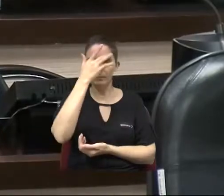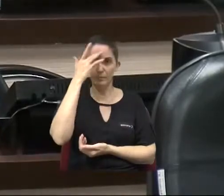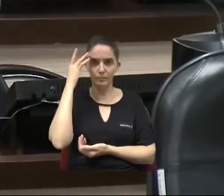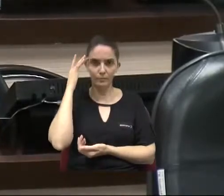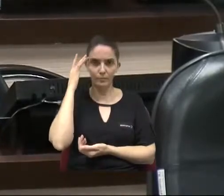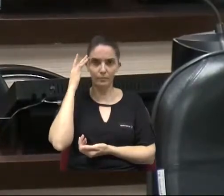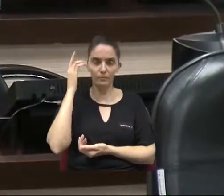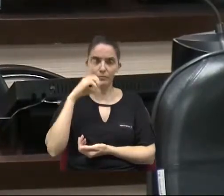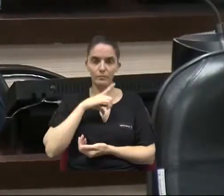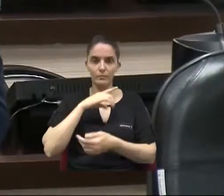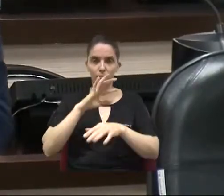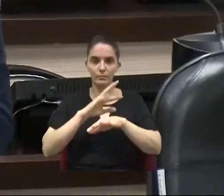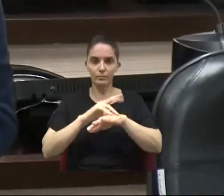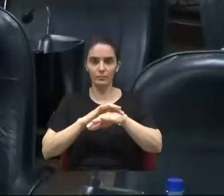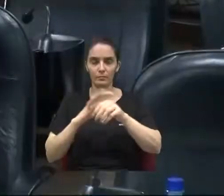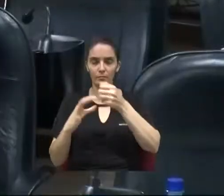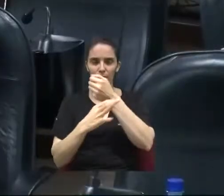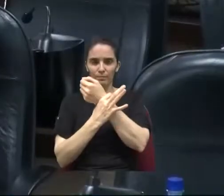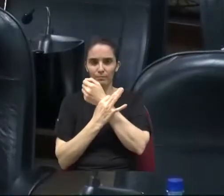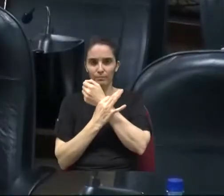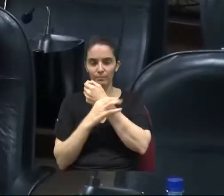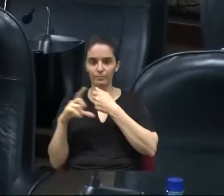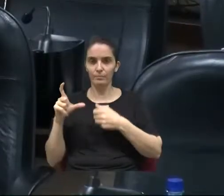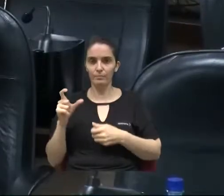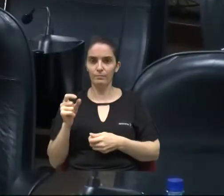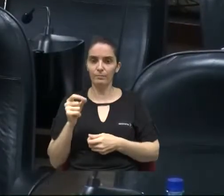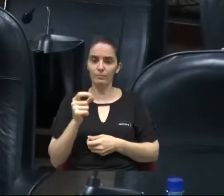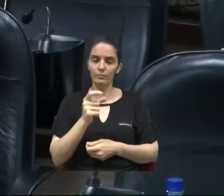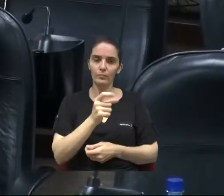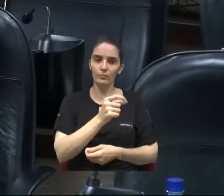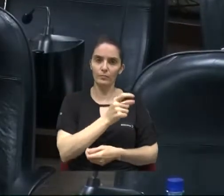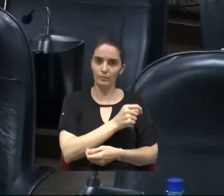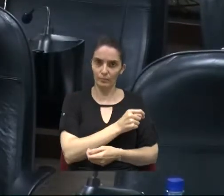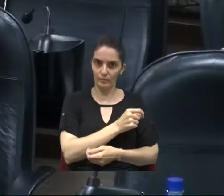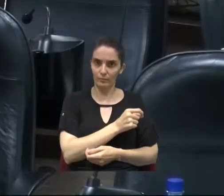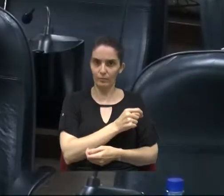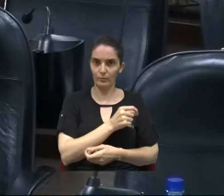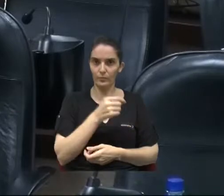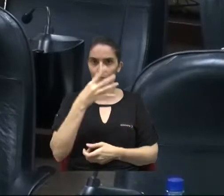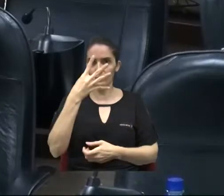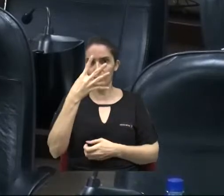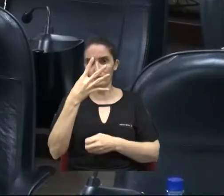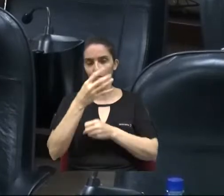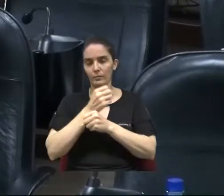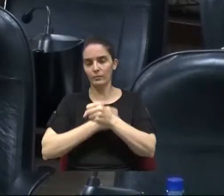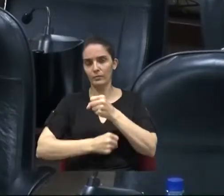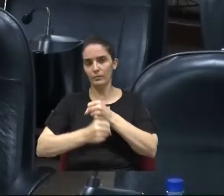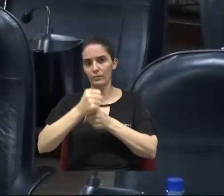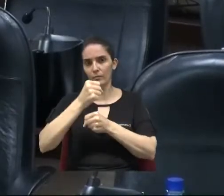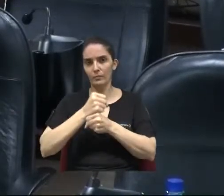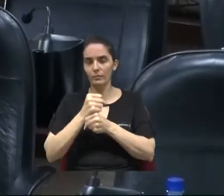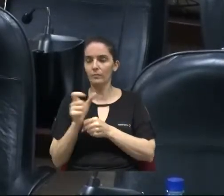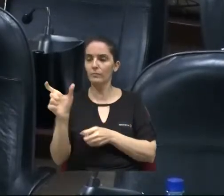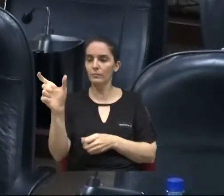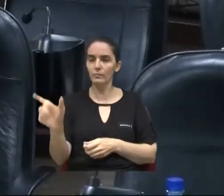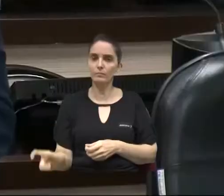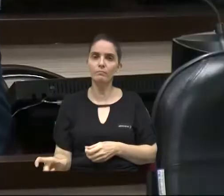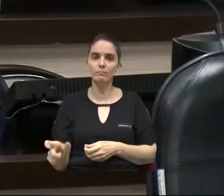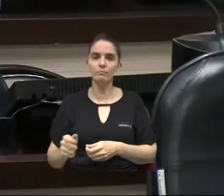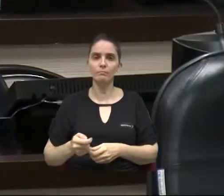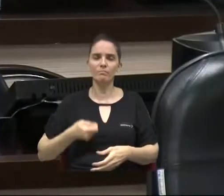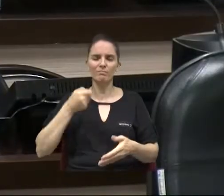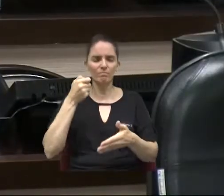grave, especialmente o câncer. E por longos 4 anos, a Bruna Manduca